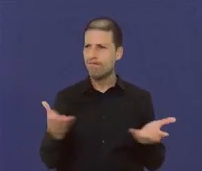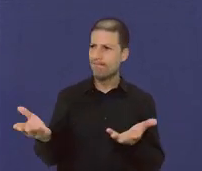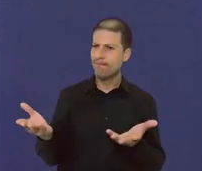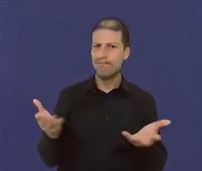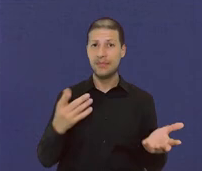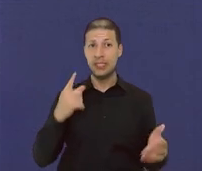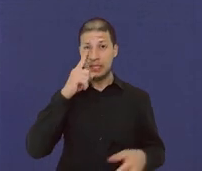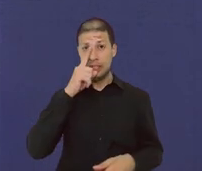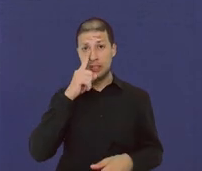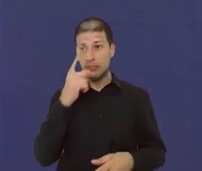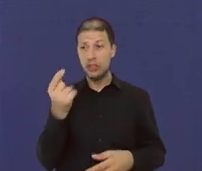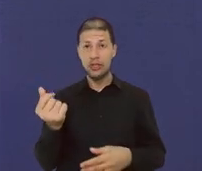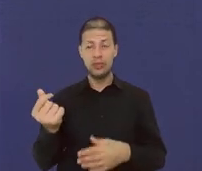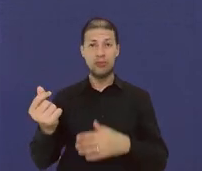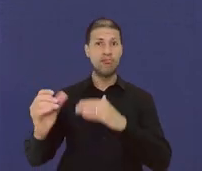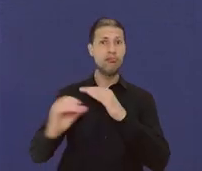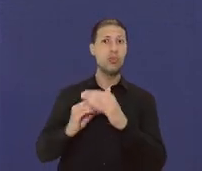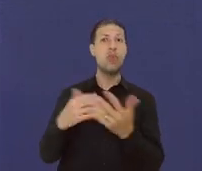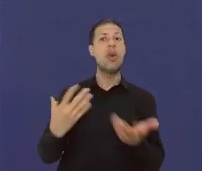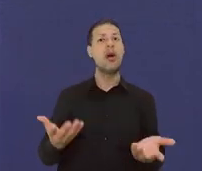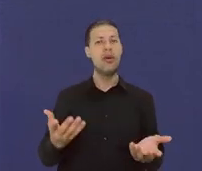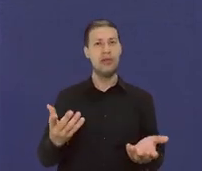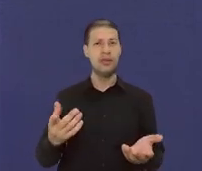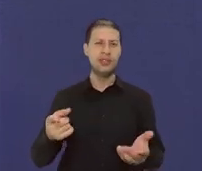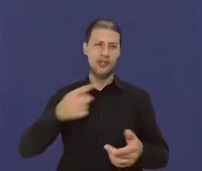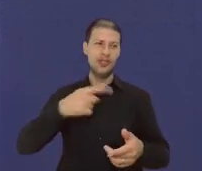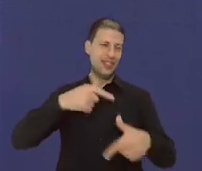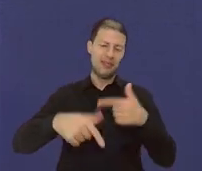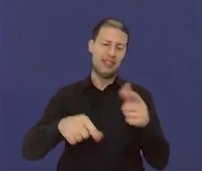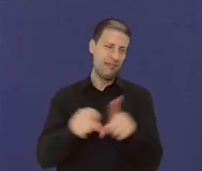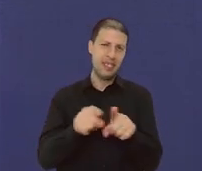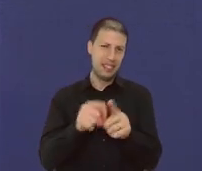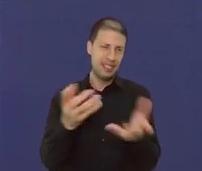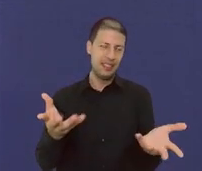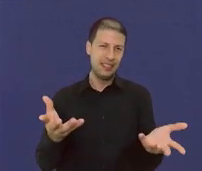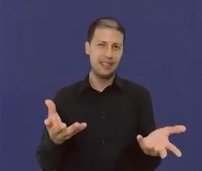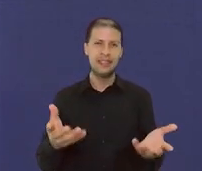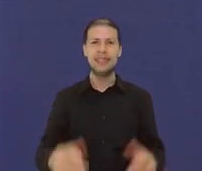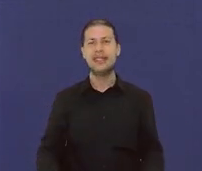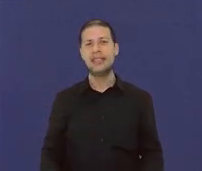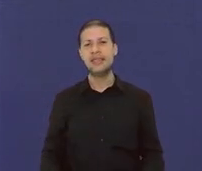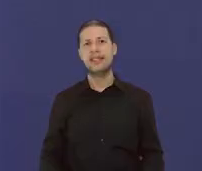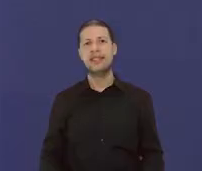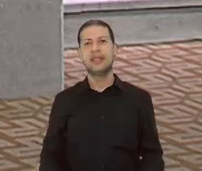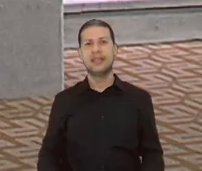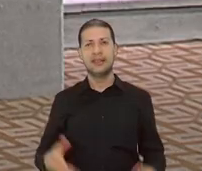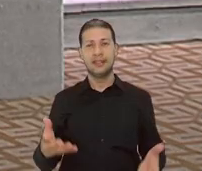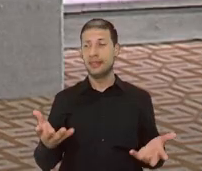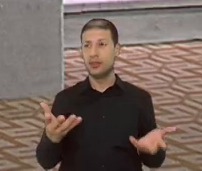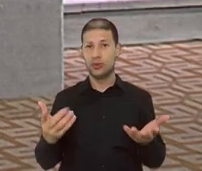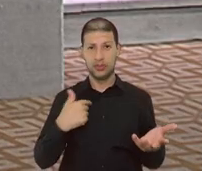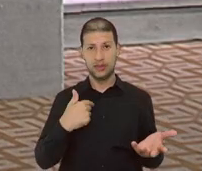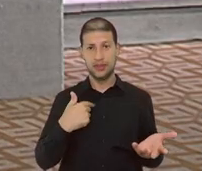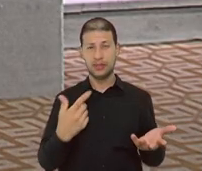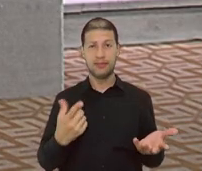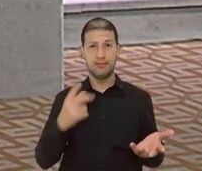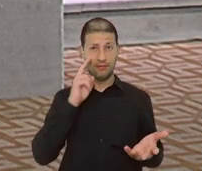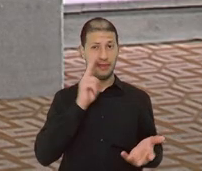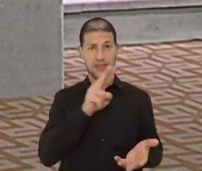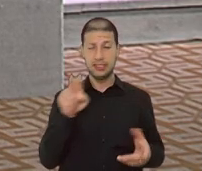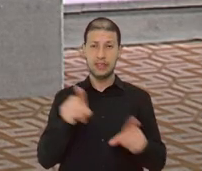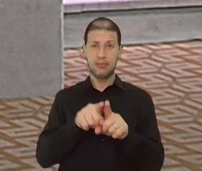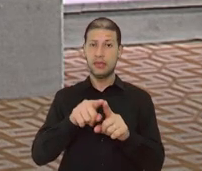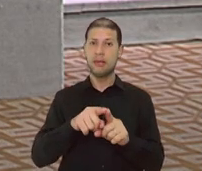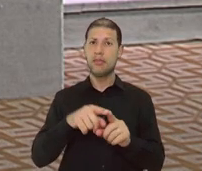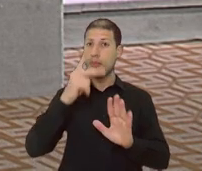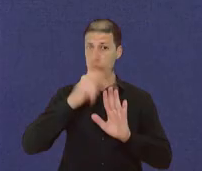retorno aqui né então não é muito diferente do nosso trabalho né então acaba que eu tenho visto também projetos melhores